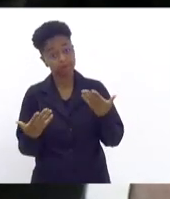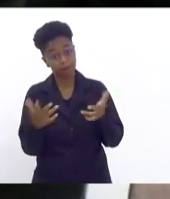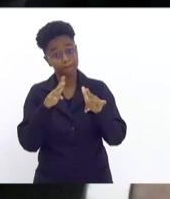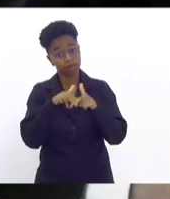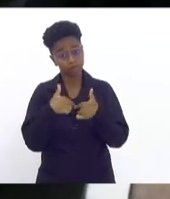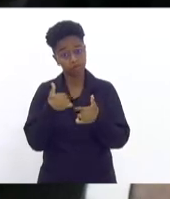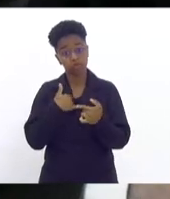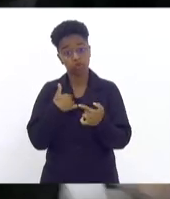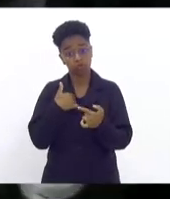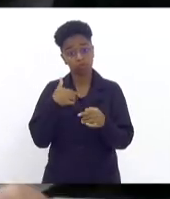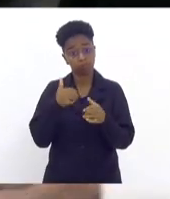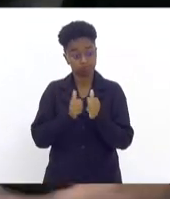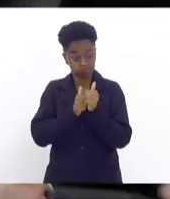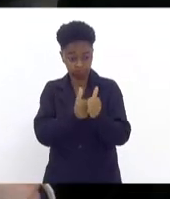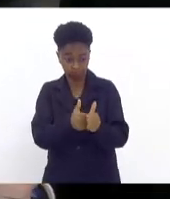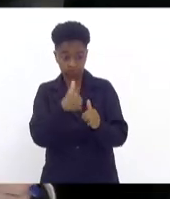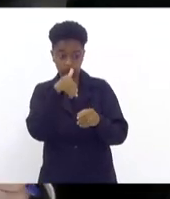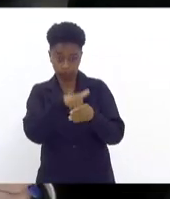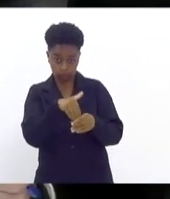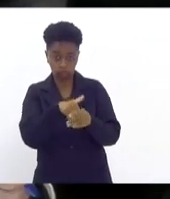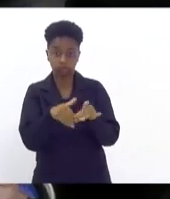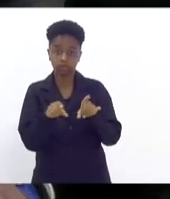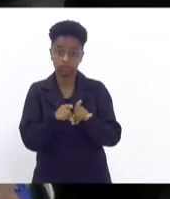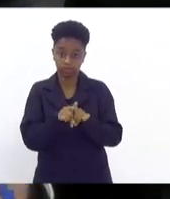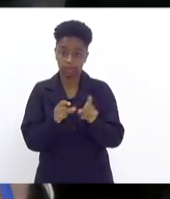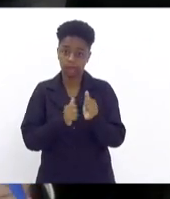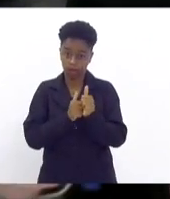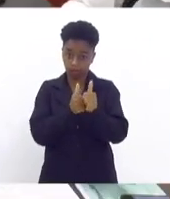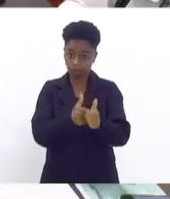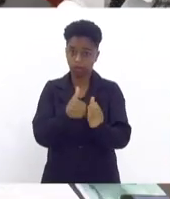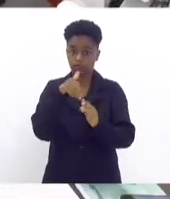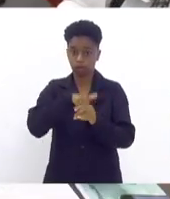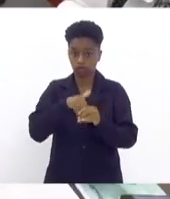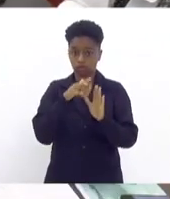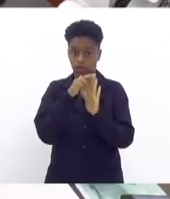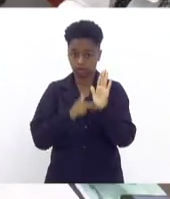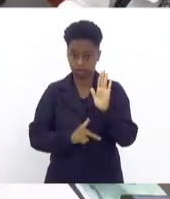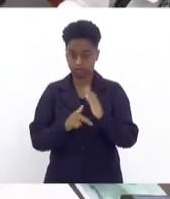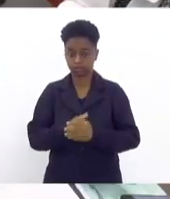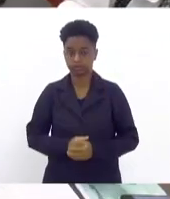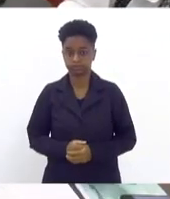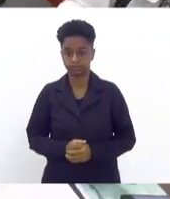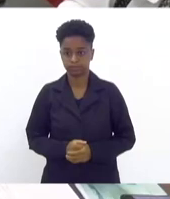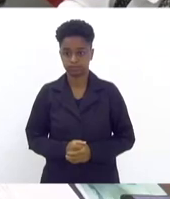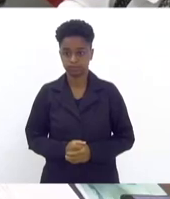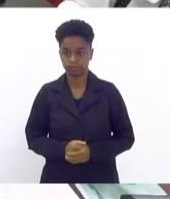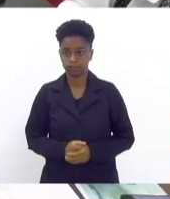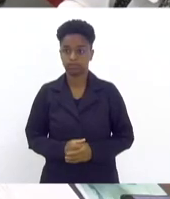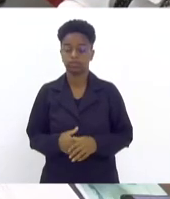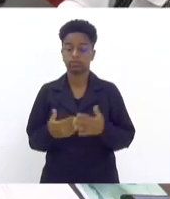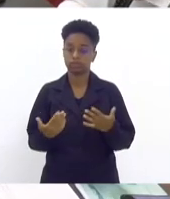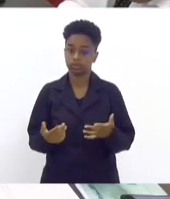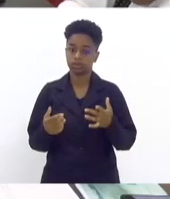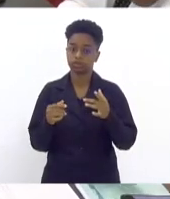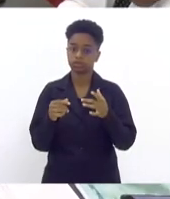sigo o voto de Vossa Excelência e acompanho o voto do relator. Que façamos a menção, conforme apontado pelo